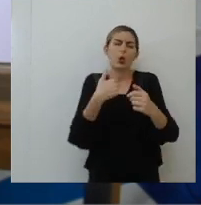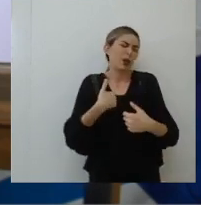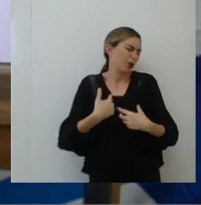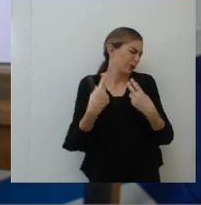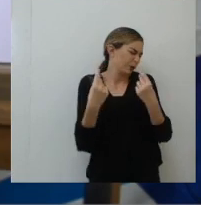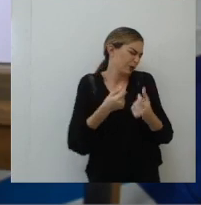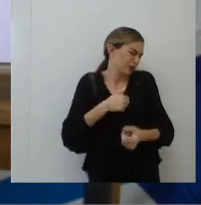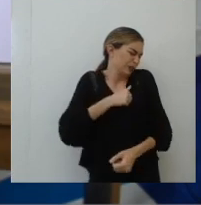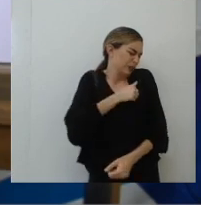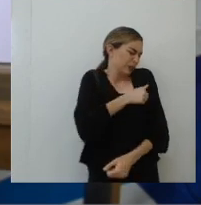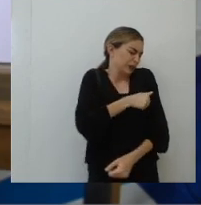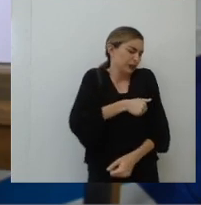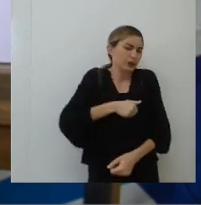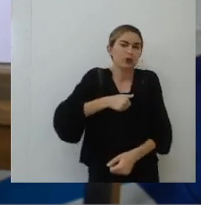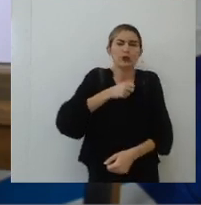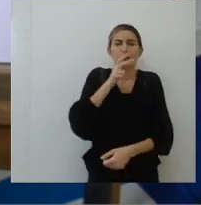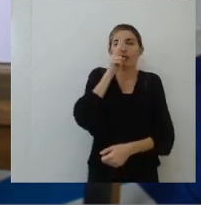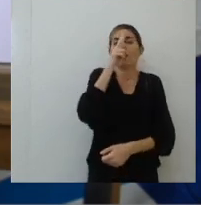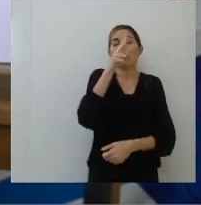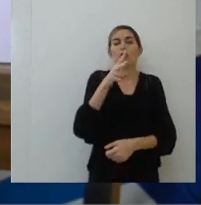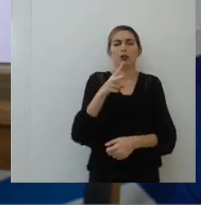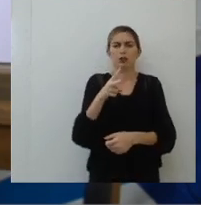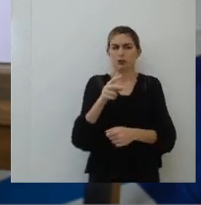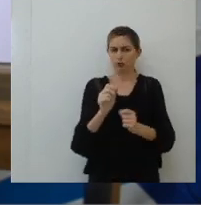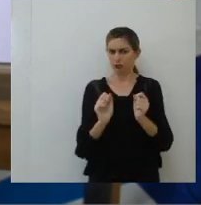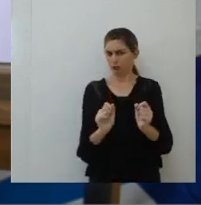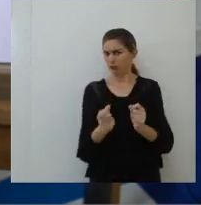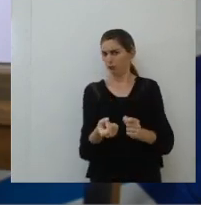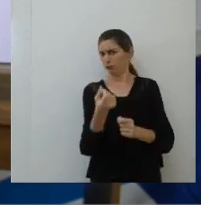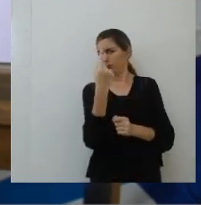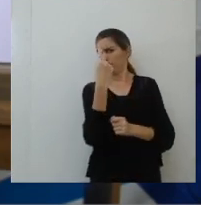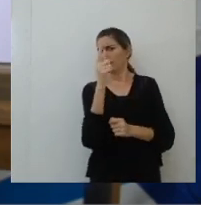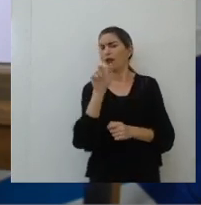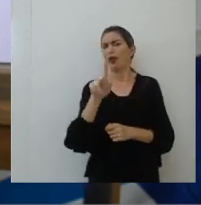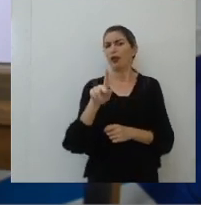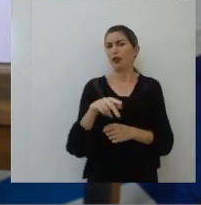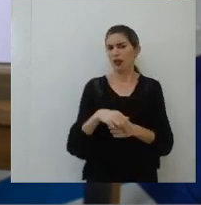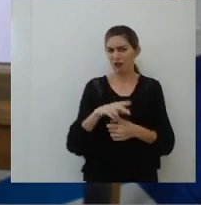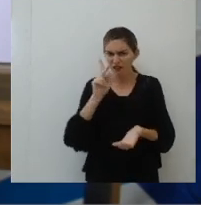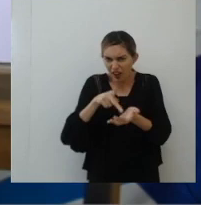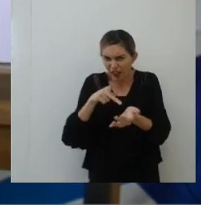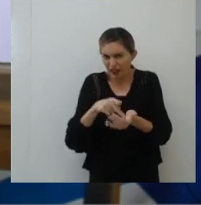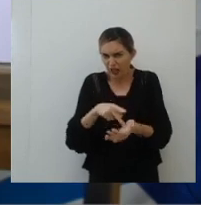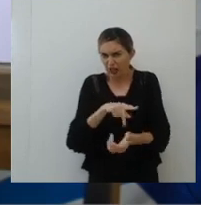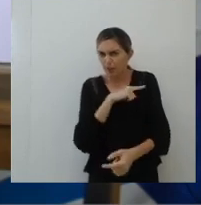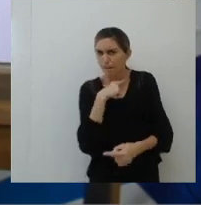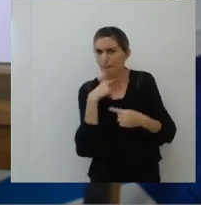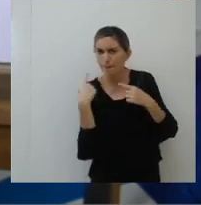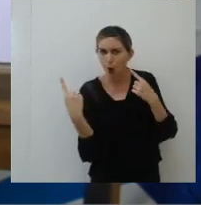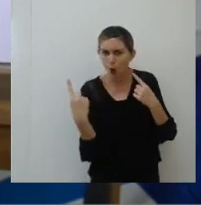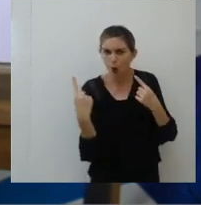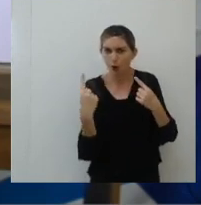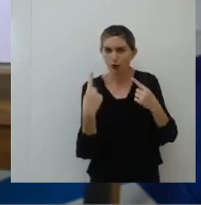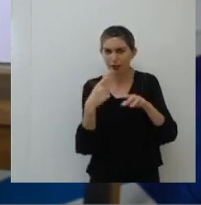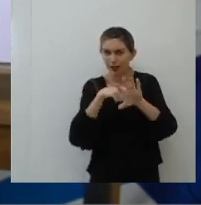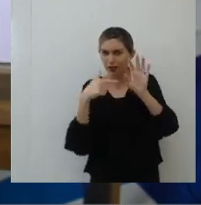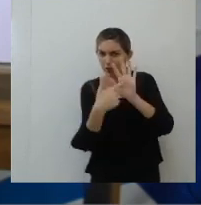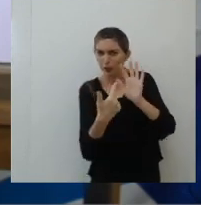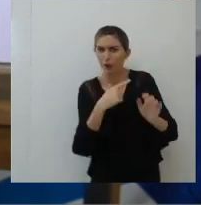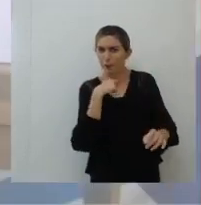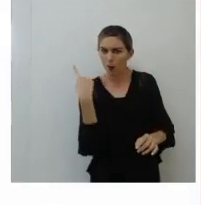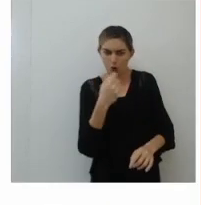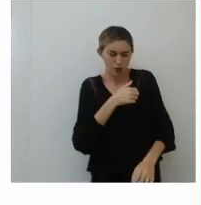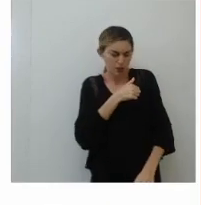diz: estou morrendo de saudade. Você, epa, epa, epa. Isso é um hipérbole. E ninguém morre de saudade. Ok? Olha lá,